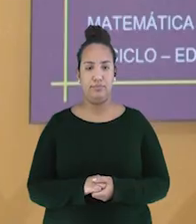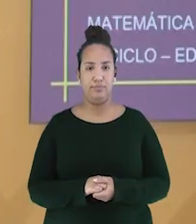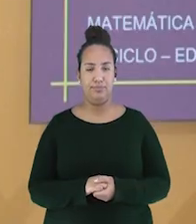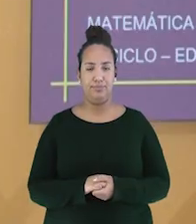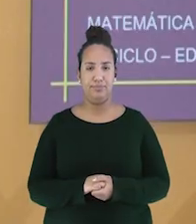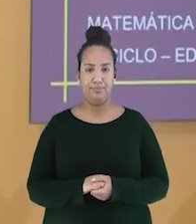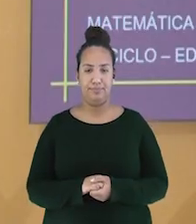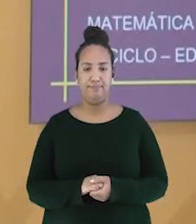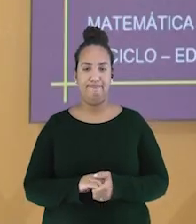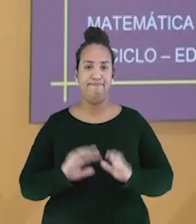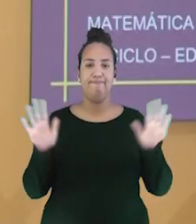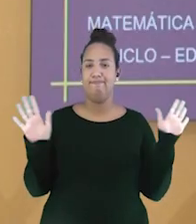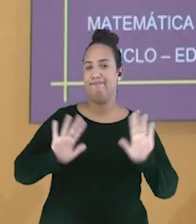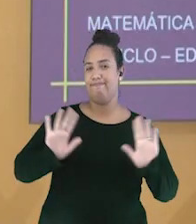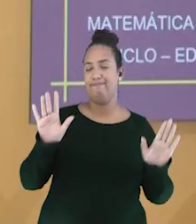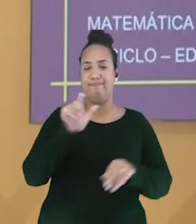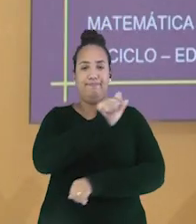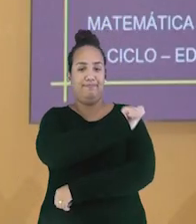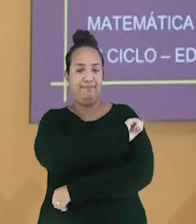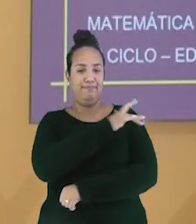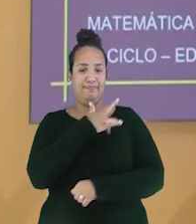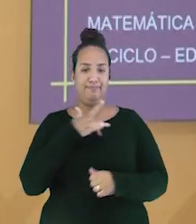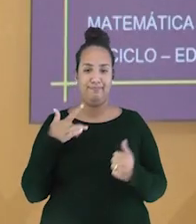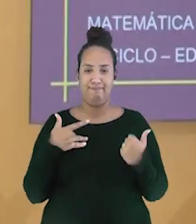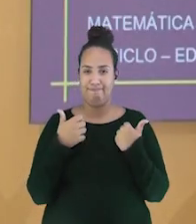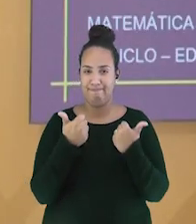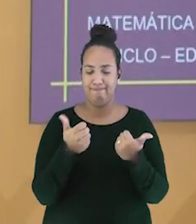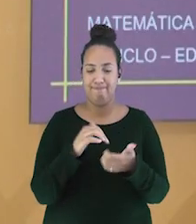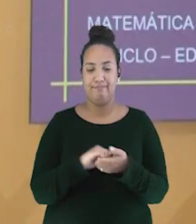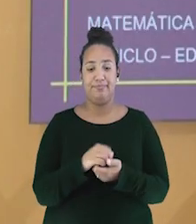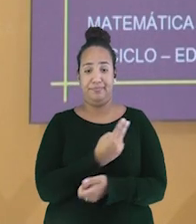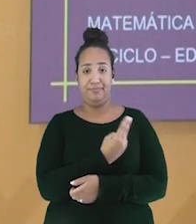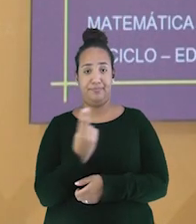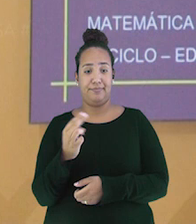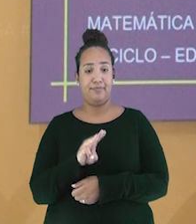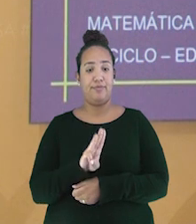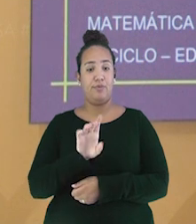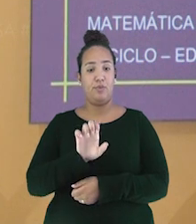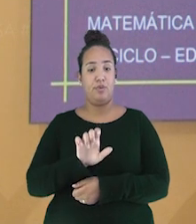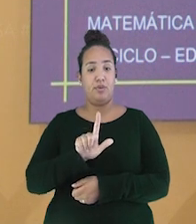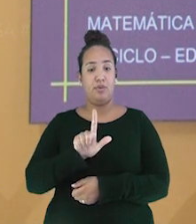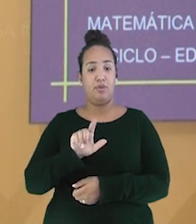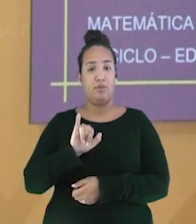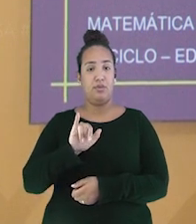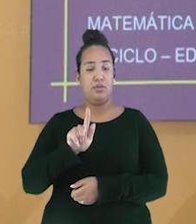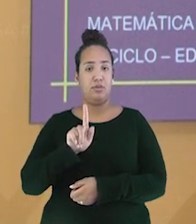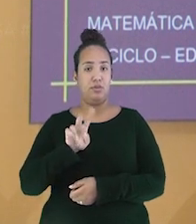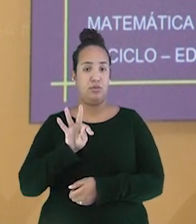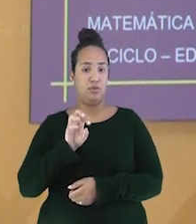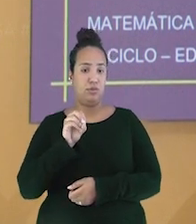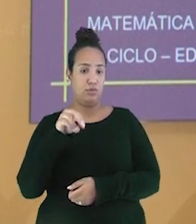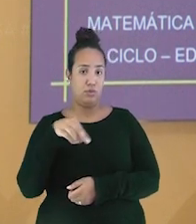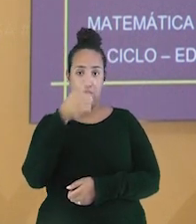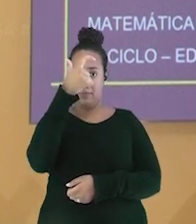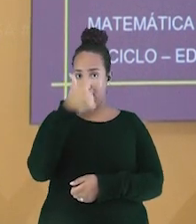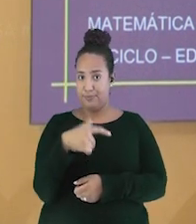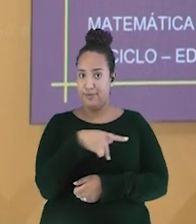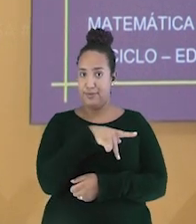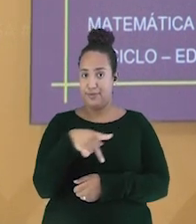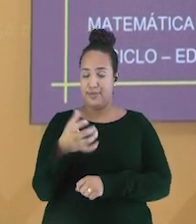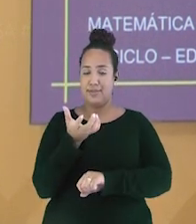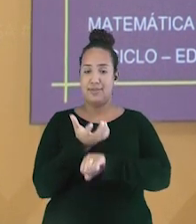Olá estudante tudo bem com você meu nome é Wellington Soriano sou professor de matemática hoje